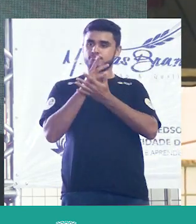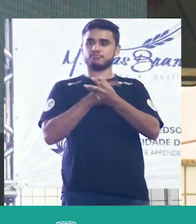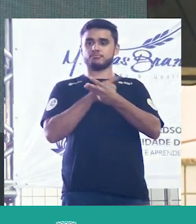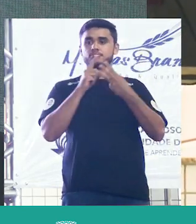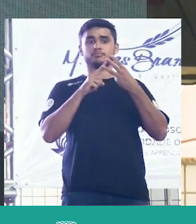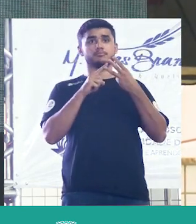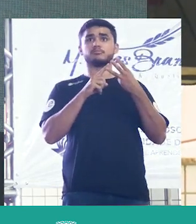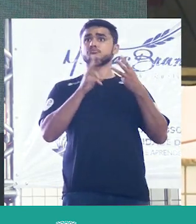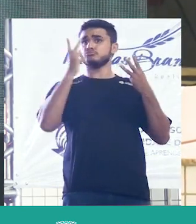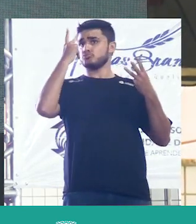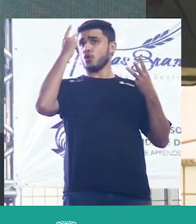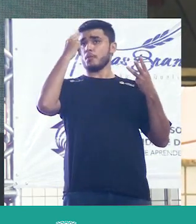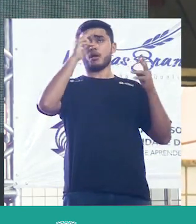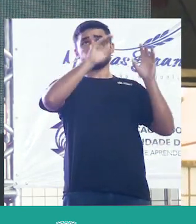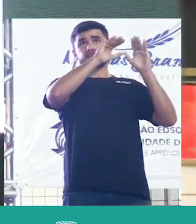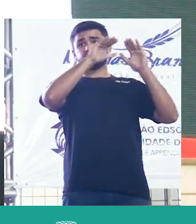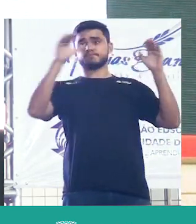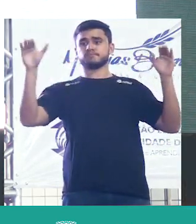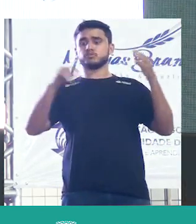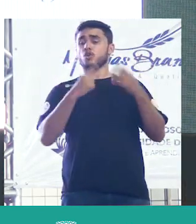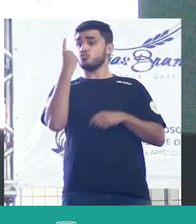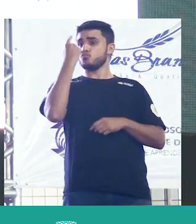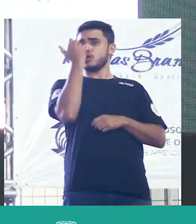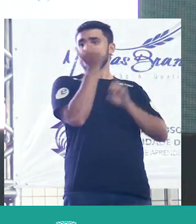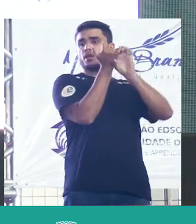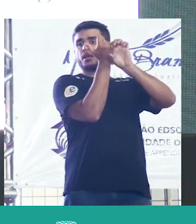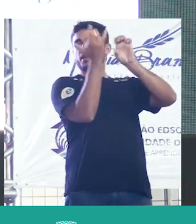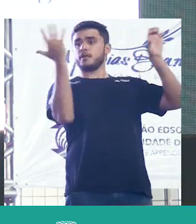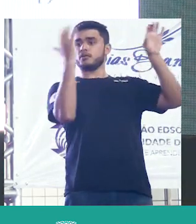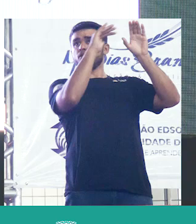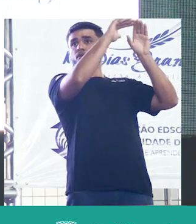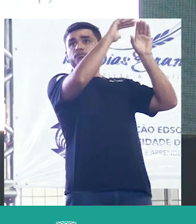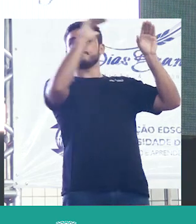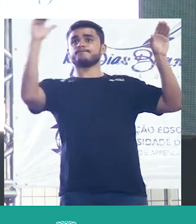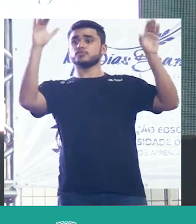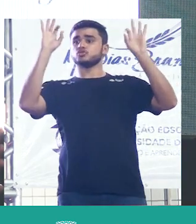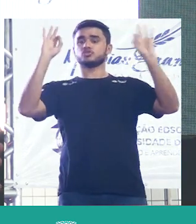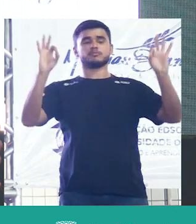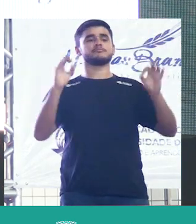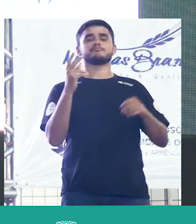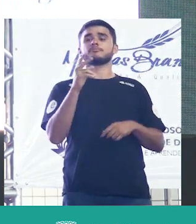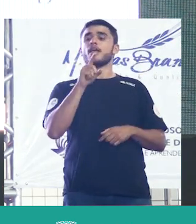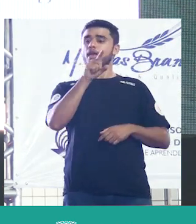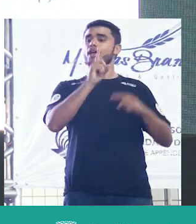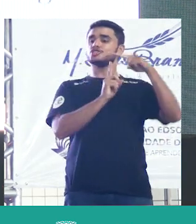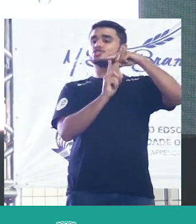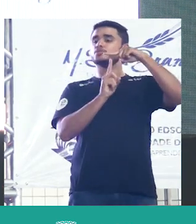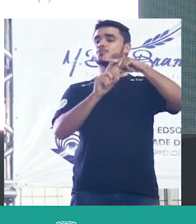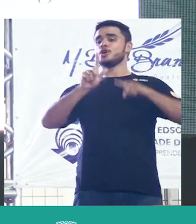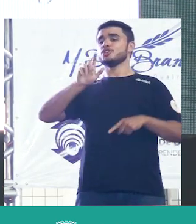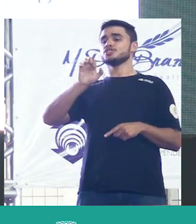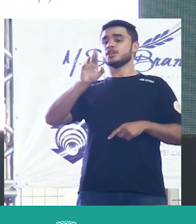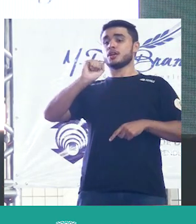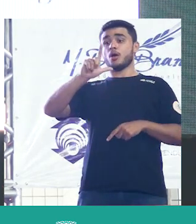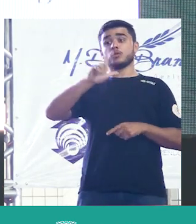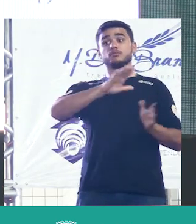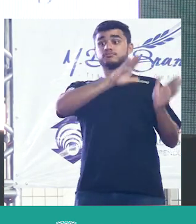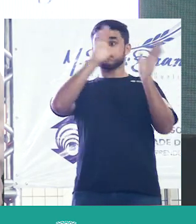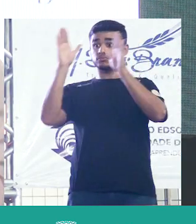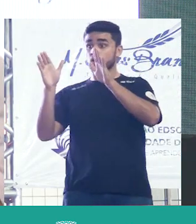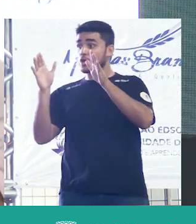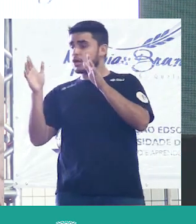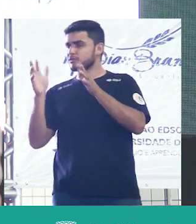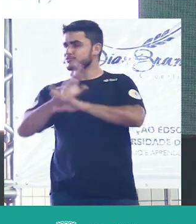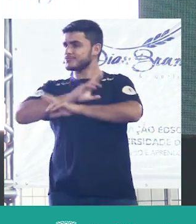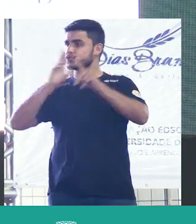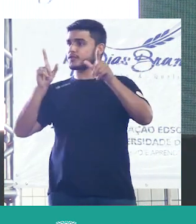em excesso e você tem apenas uma equação para trabalhar, ou seja, é um caso geral. Quando surgir um caso especial,